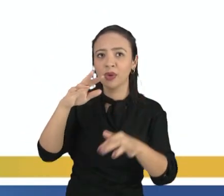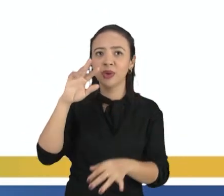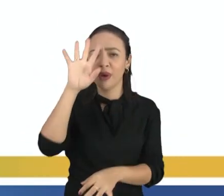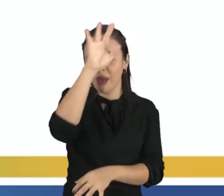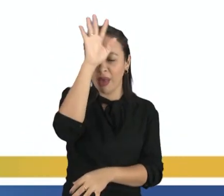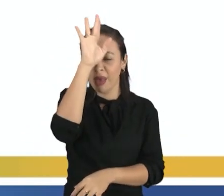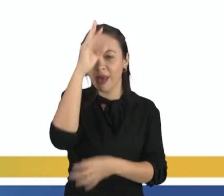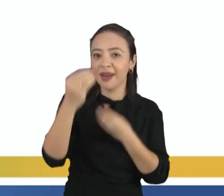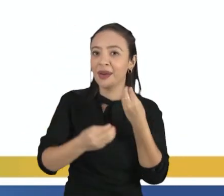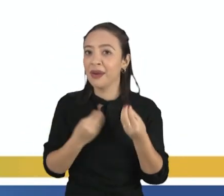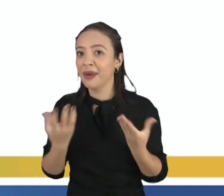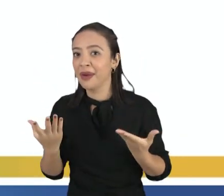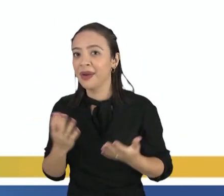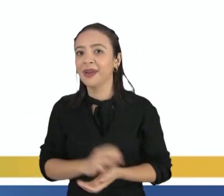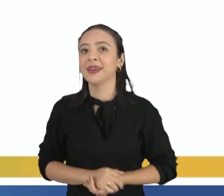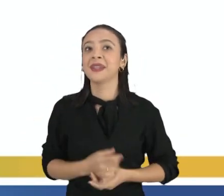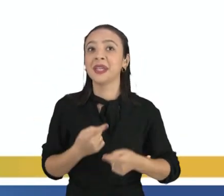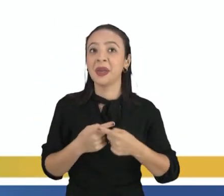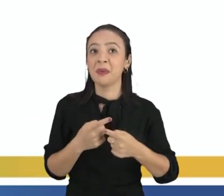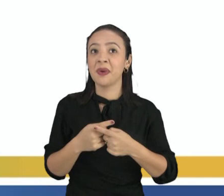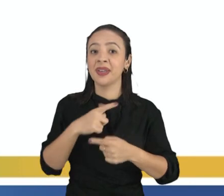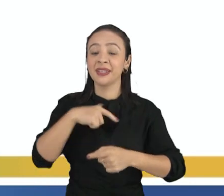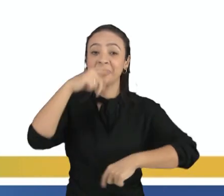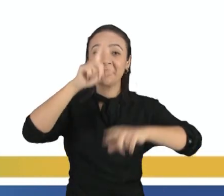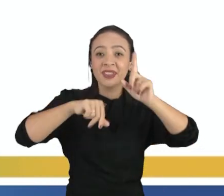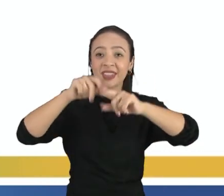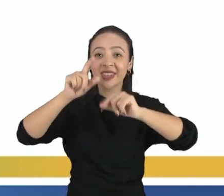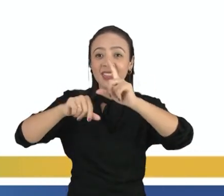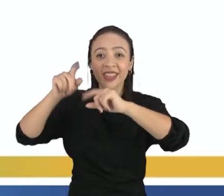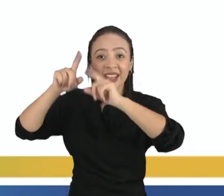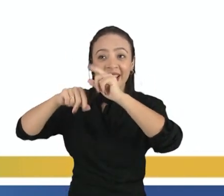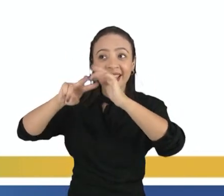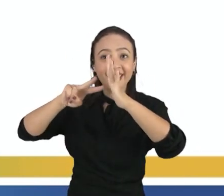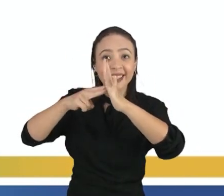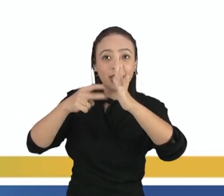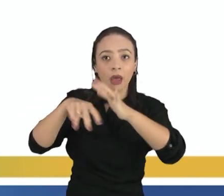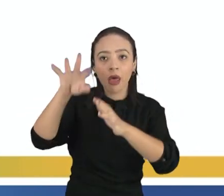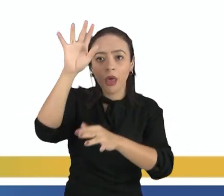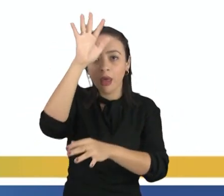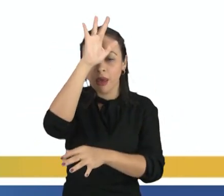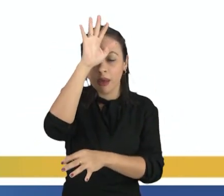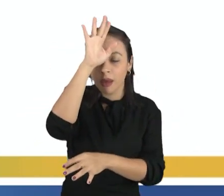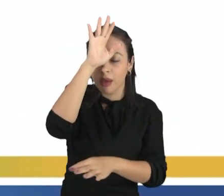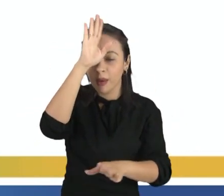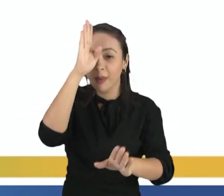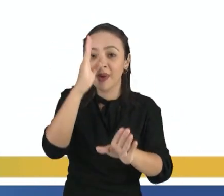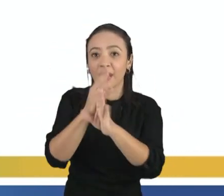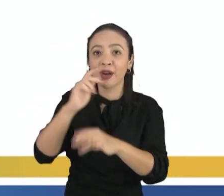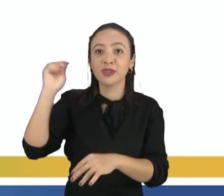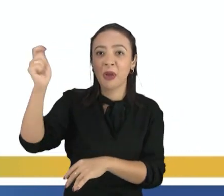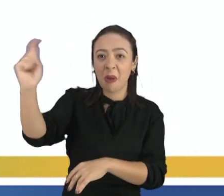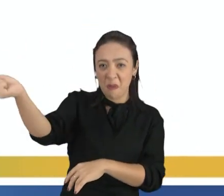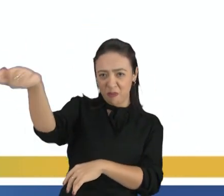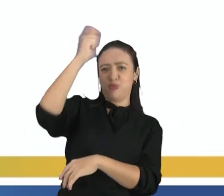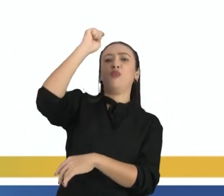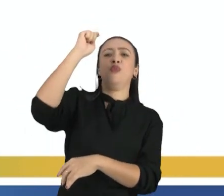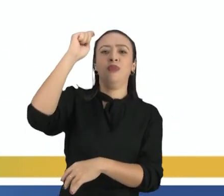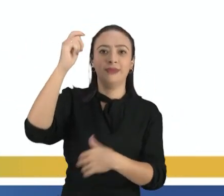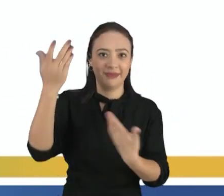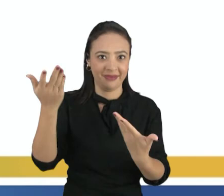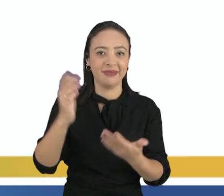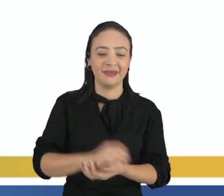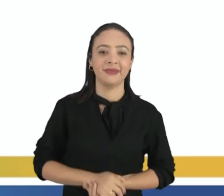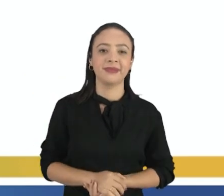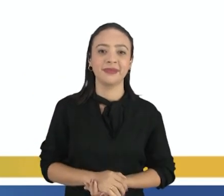tonto? Porque as estrelinhas já indicam que ele está tonto por conta da pancada. Então, quando você